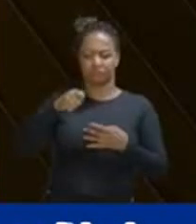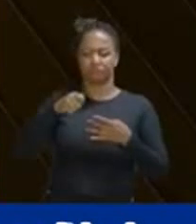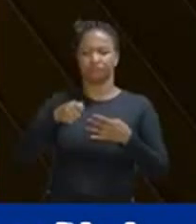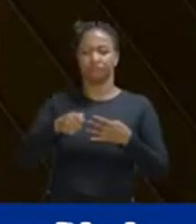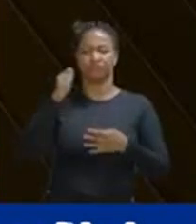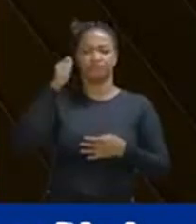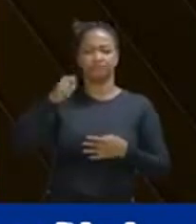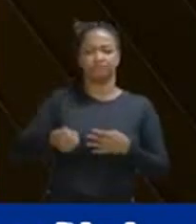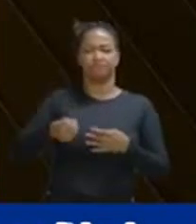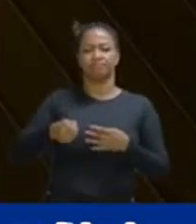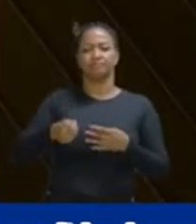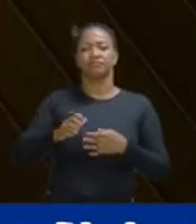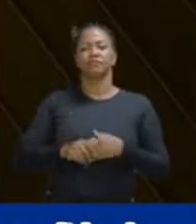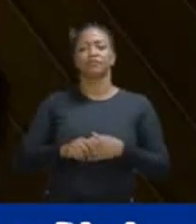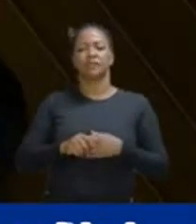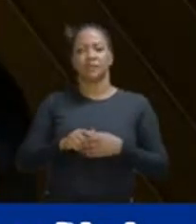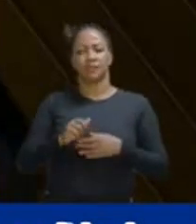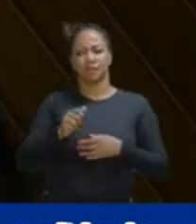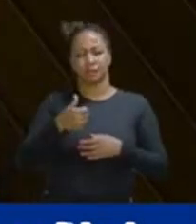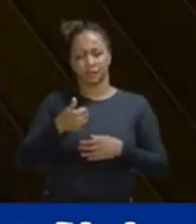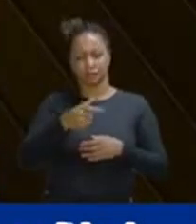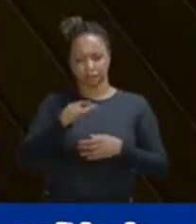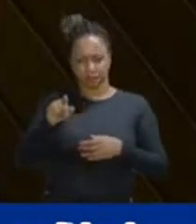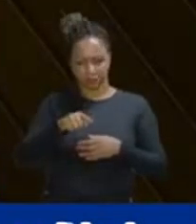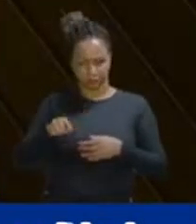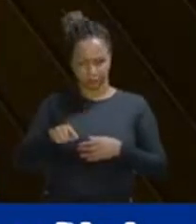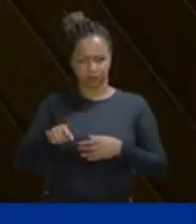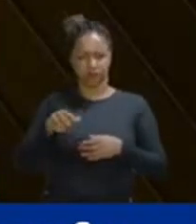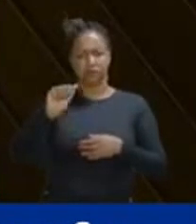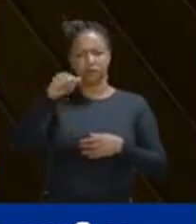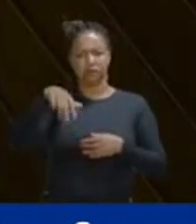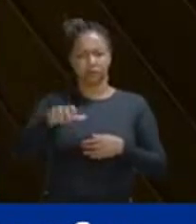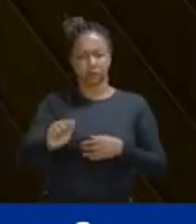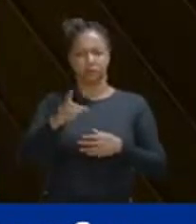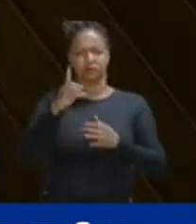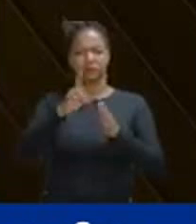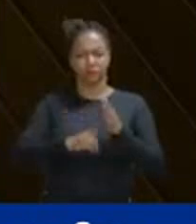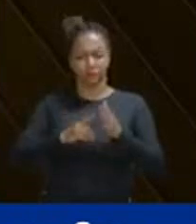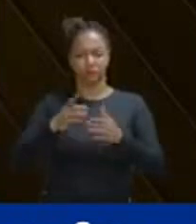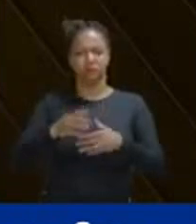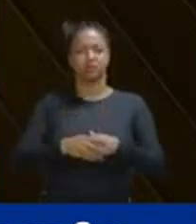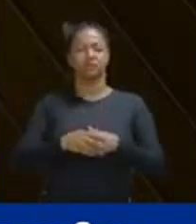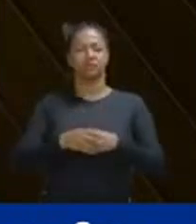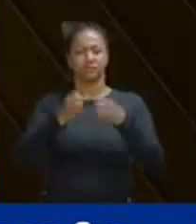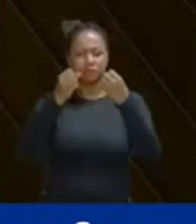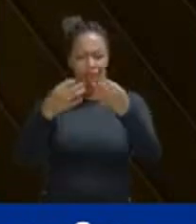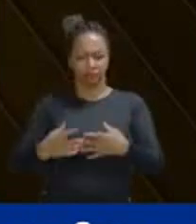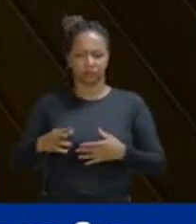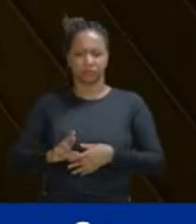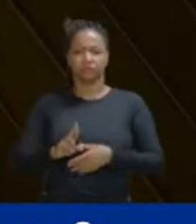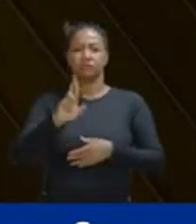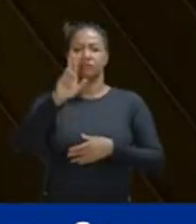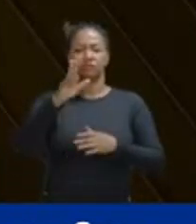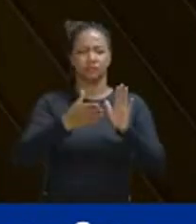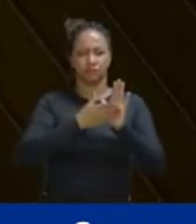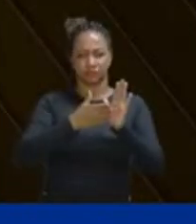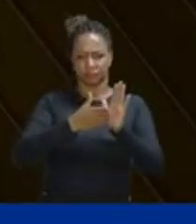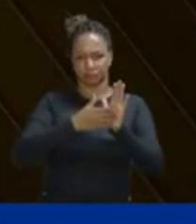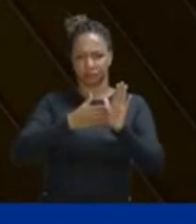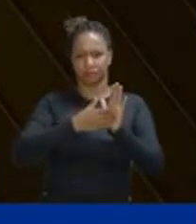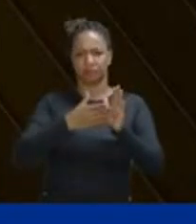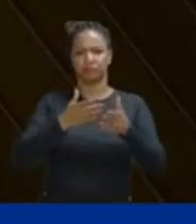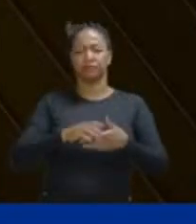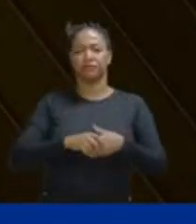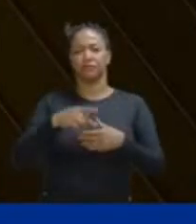segunda óculos de armação vara da escura, segunda zona eleitoral, traje a toga que julgou preta. improcedente o pedido de direito de resposta formulado em representação proposta em face